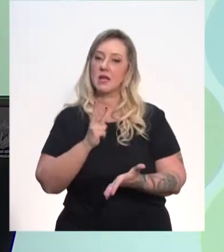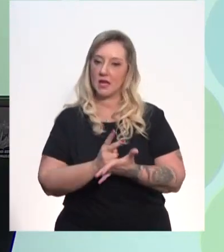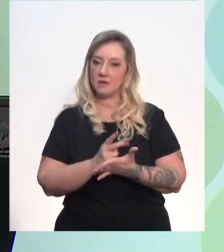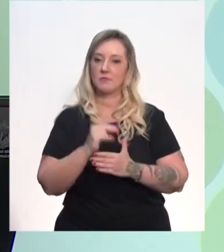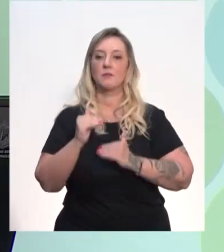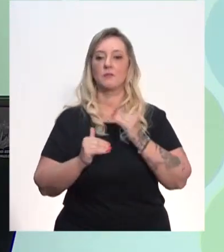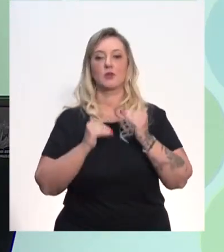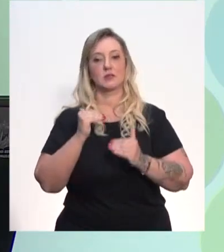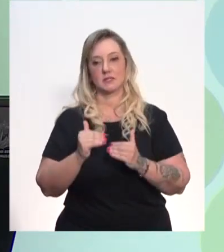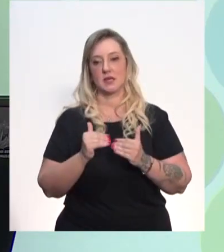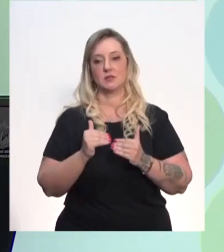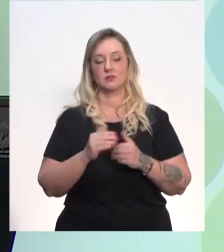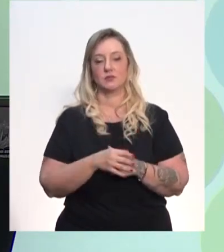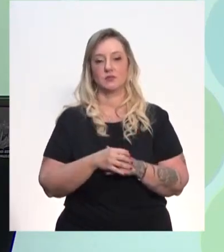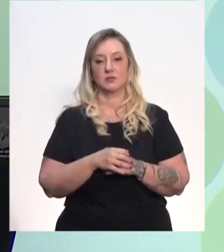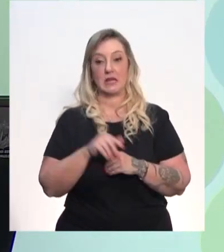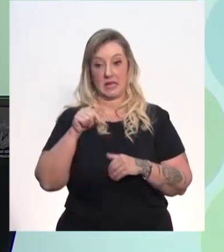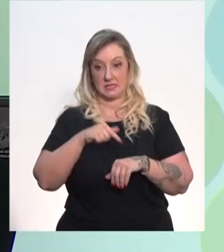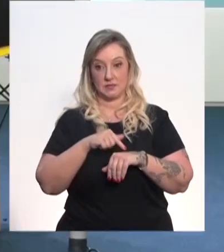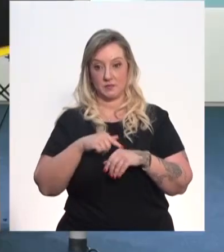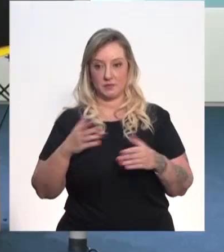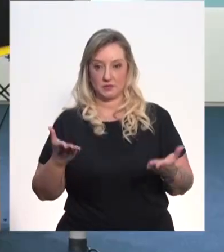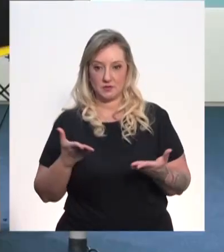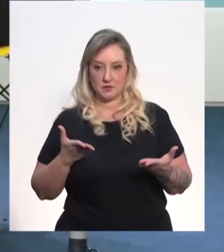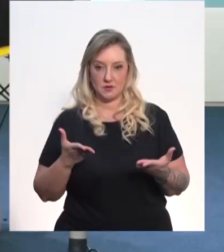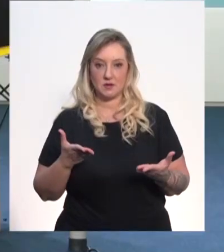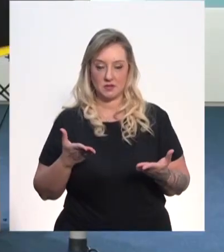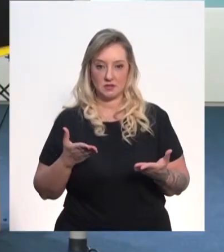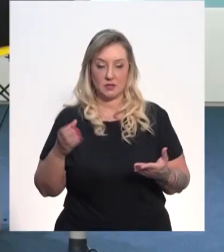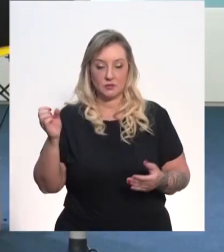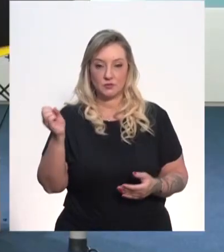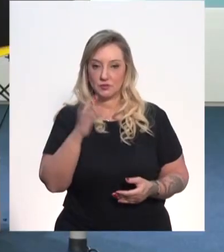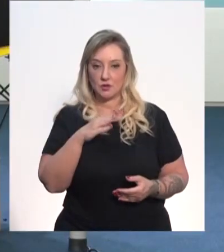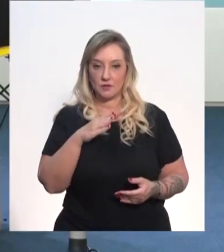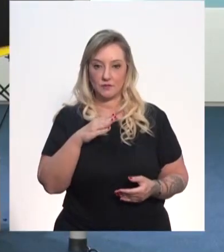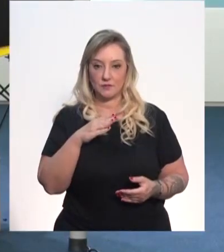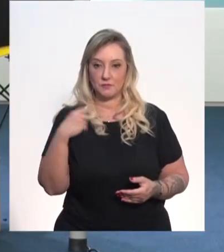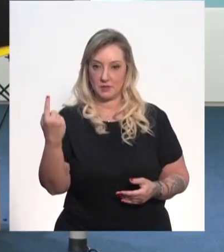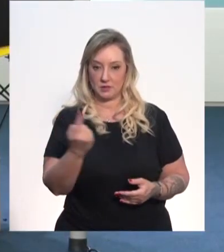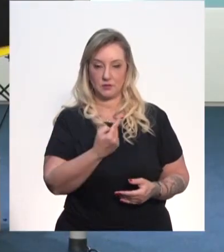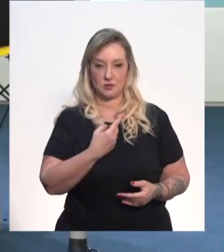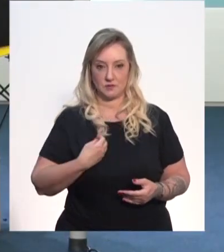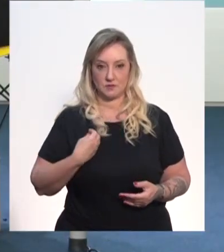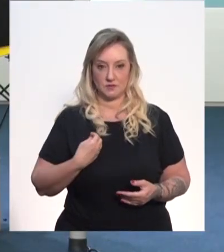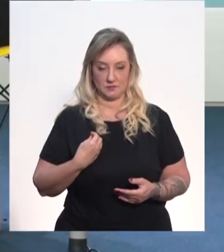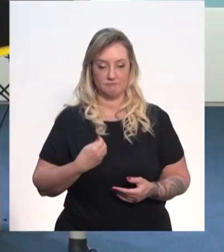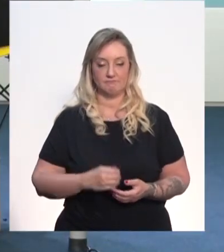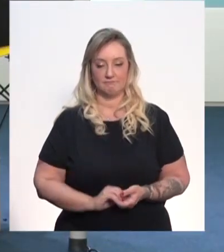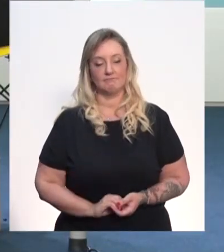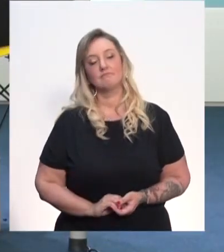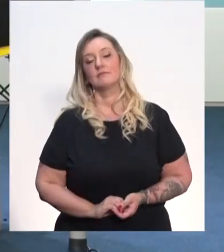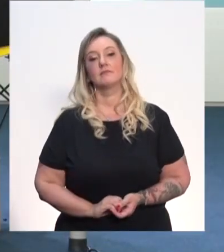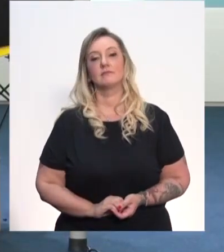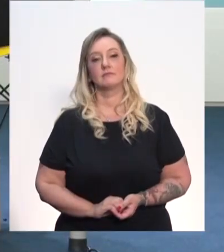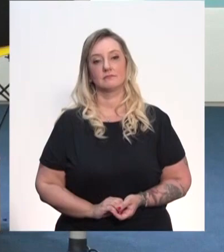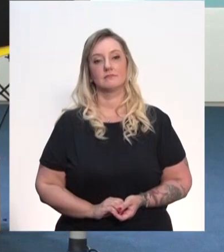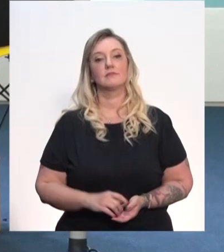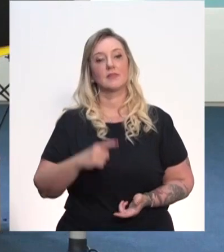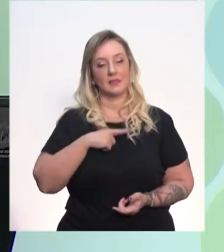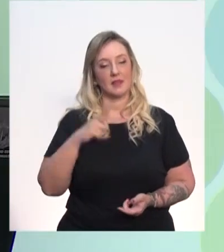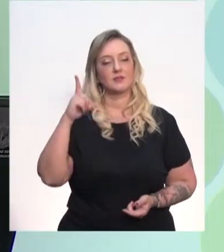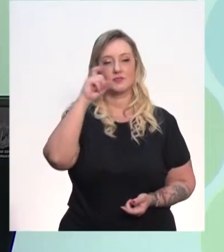foram registradas, e nós estamos trabalhando para que esse trabalho seja cada vez